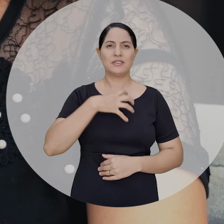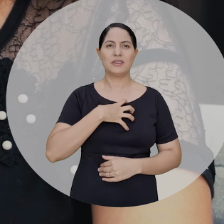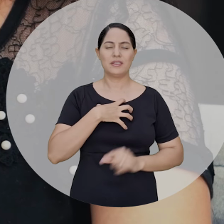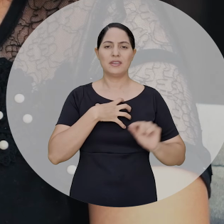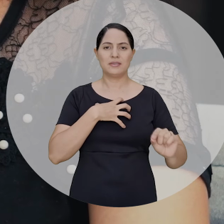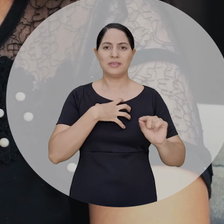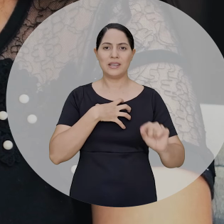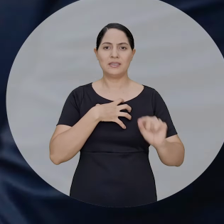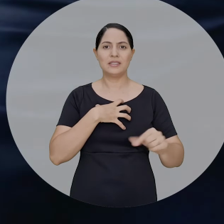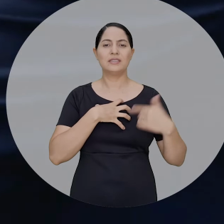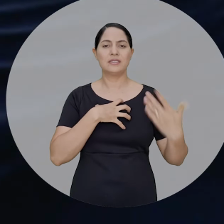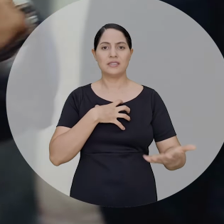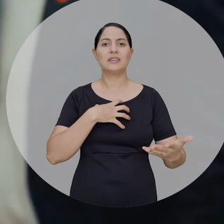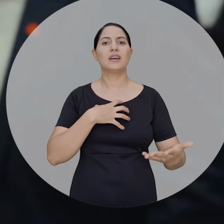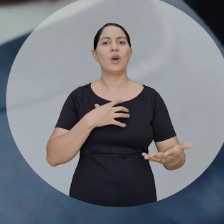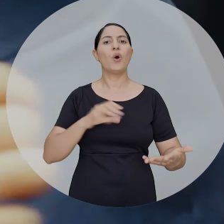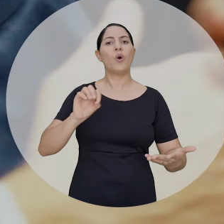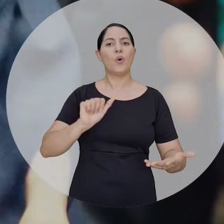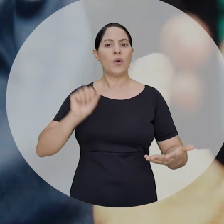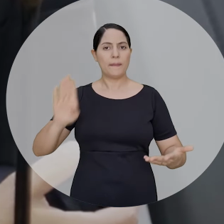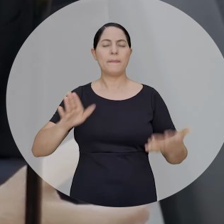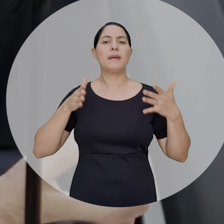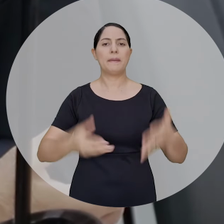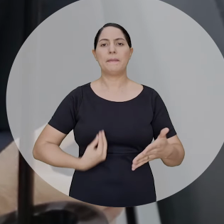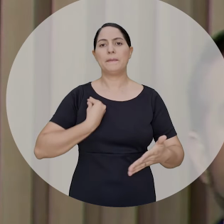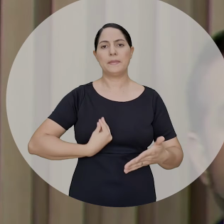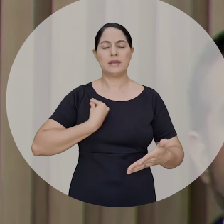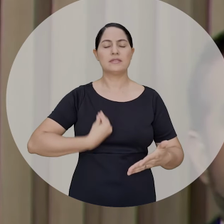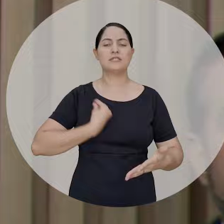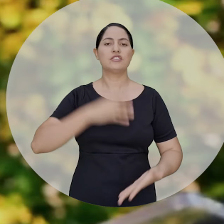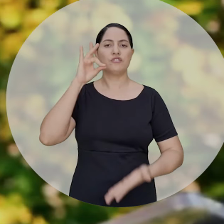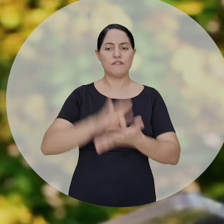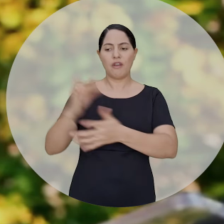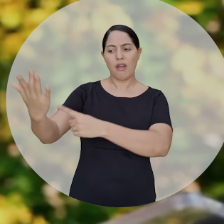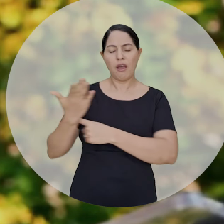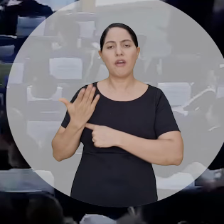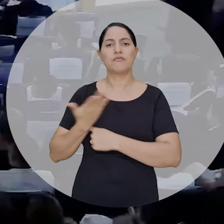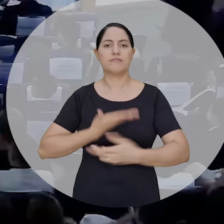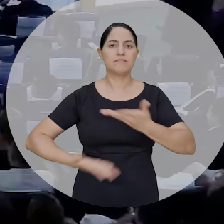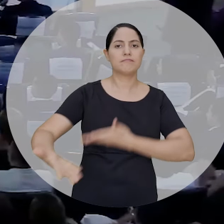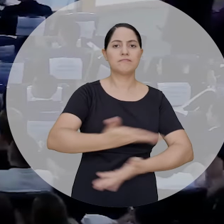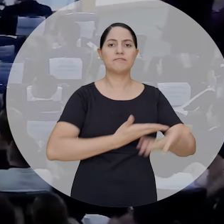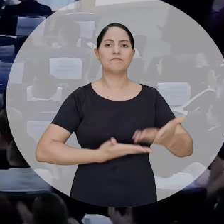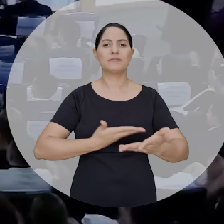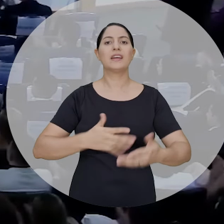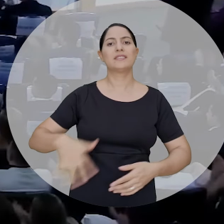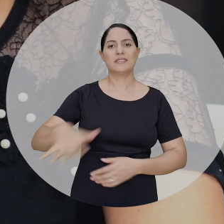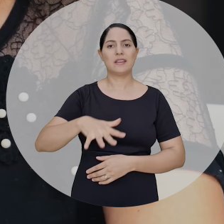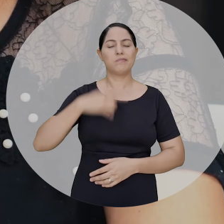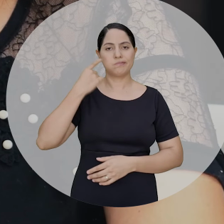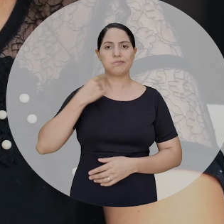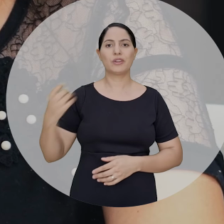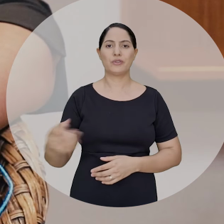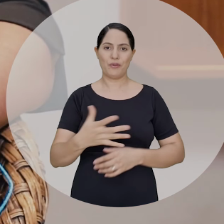que eu vejo é uma OAB mais presente, orientando, encaminhando e ajudando a advocacia jovem. E eu me